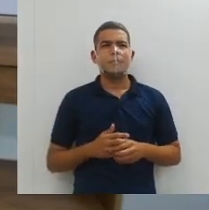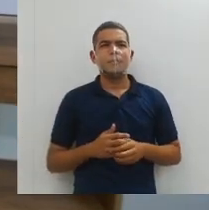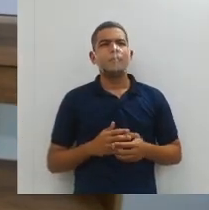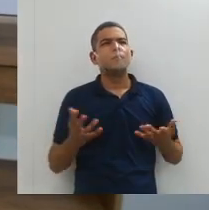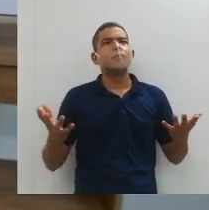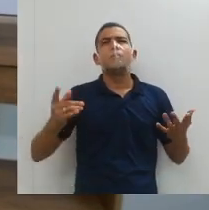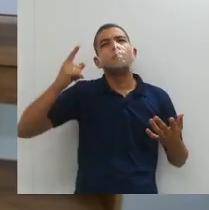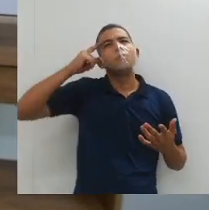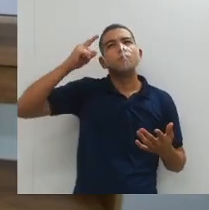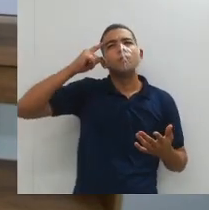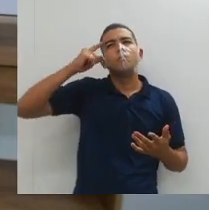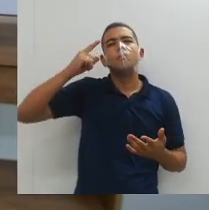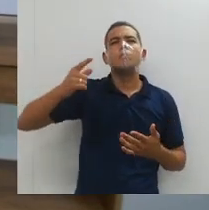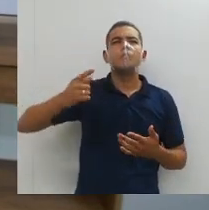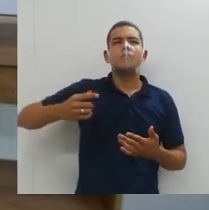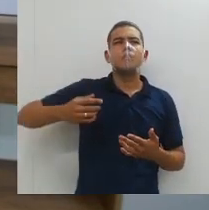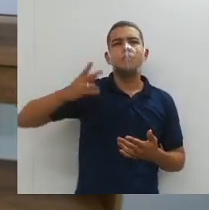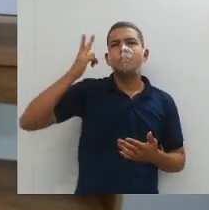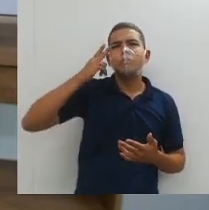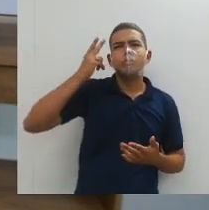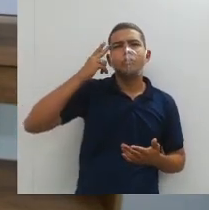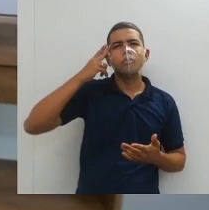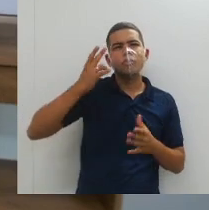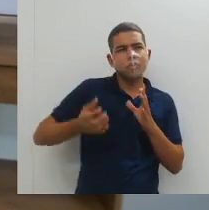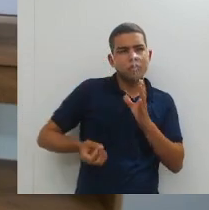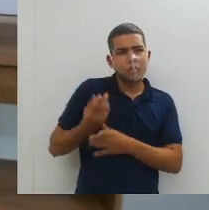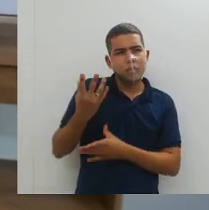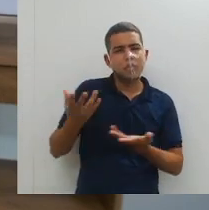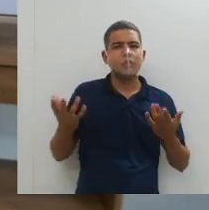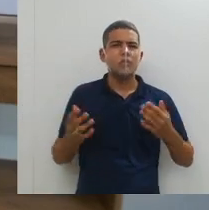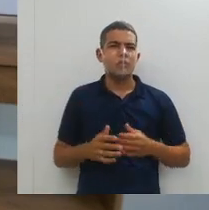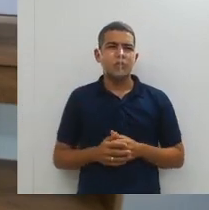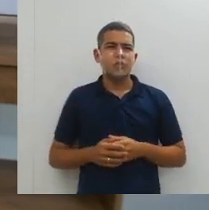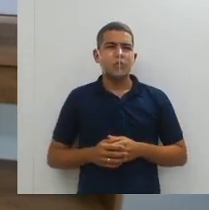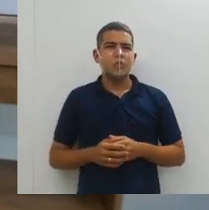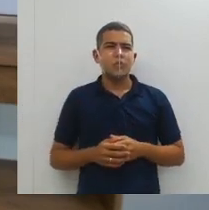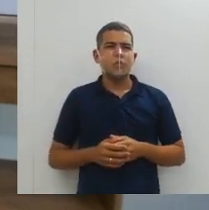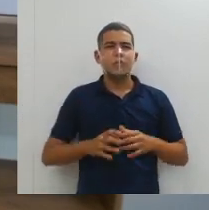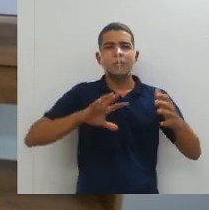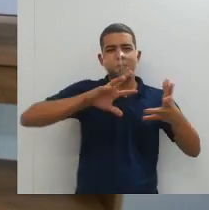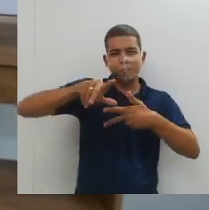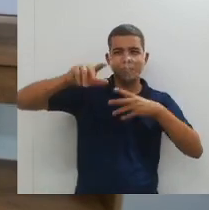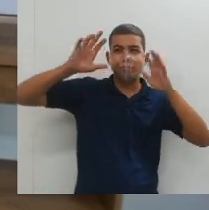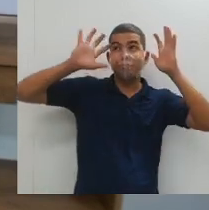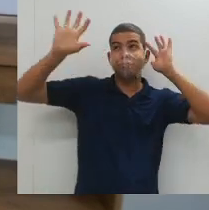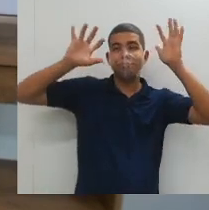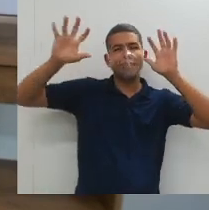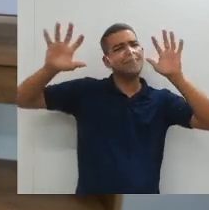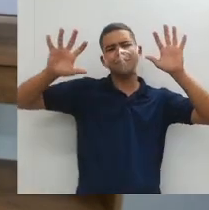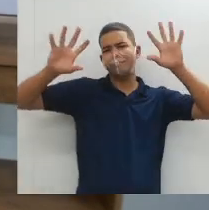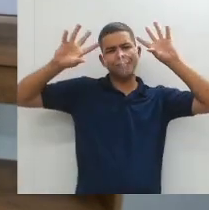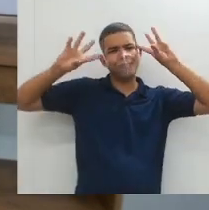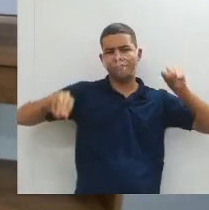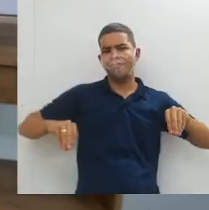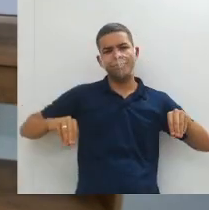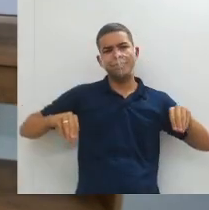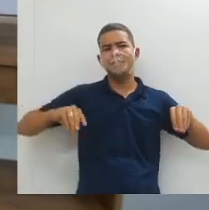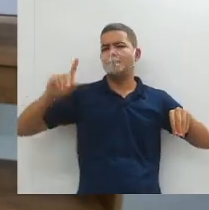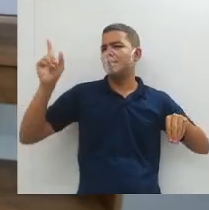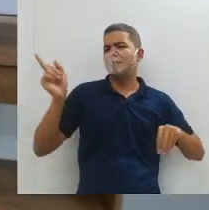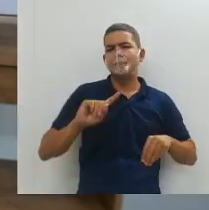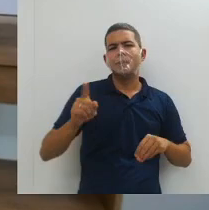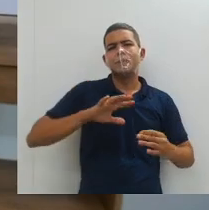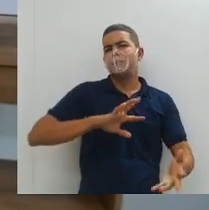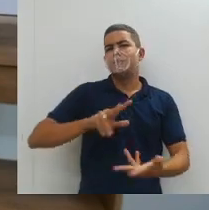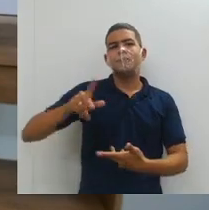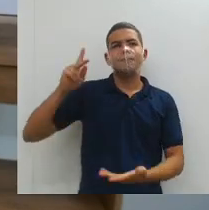pensamento original com o qual a gente já viria. Então, não existe o mundo das ideias. O que existe é o mundo concreto. E o